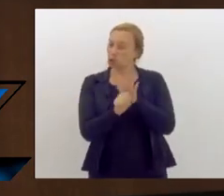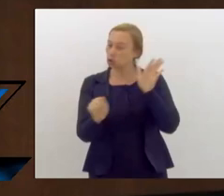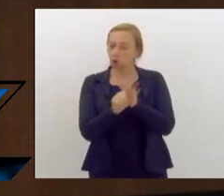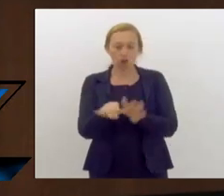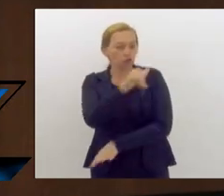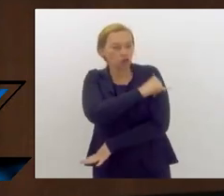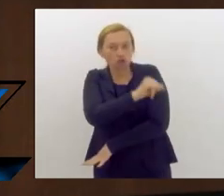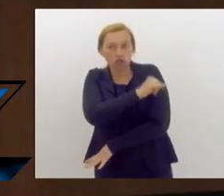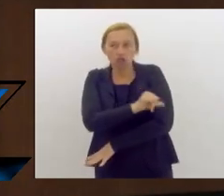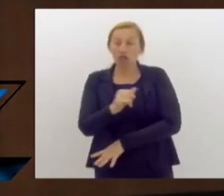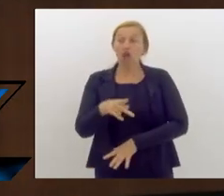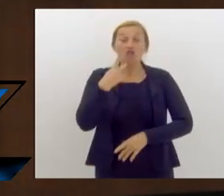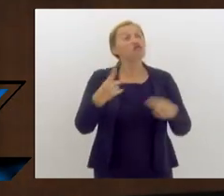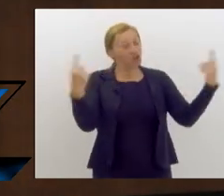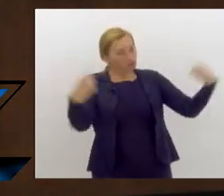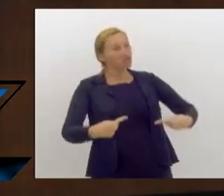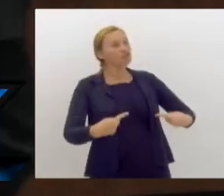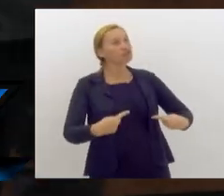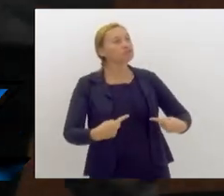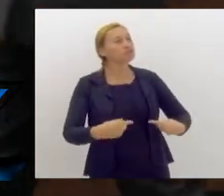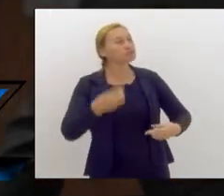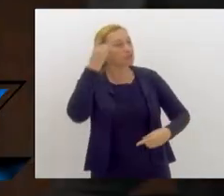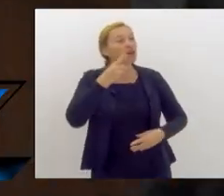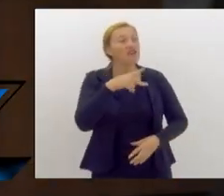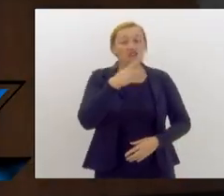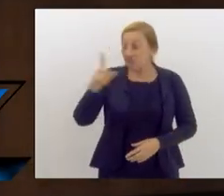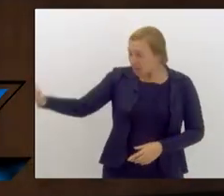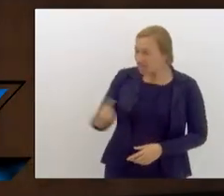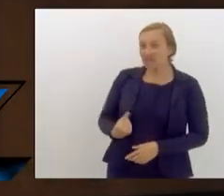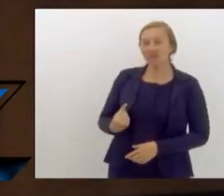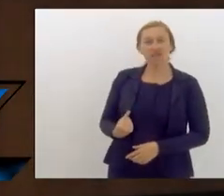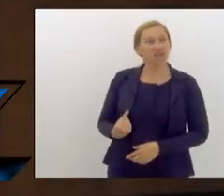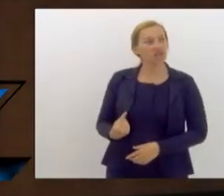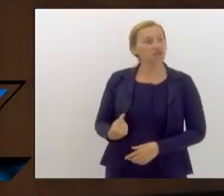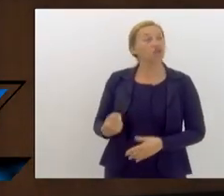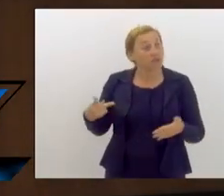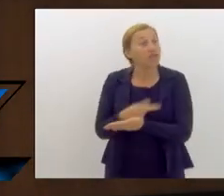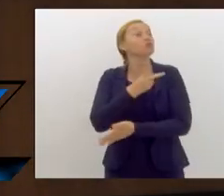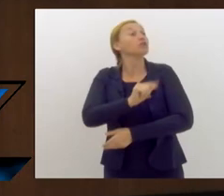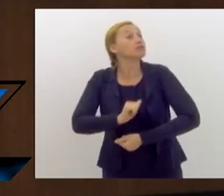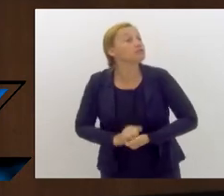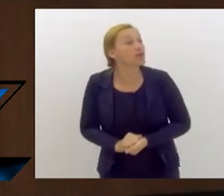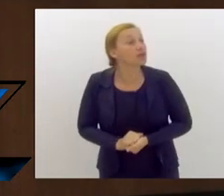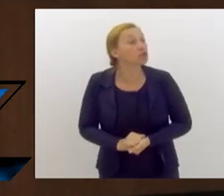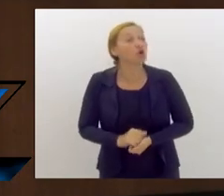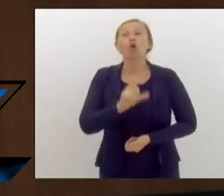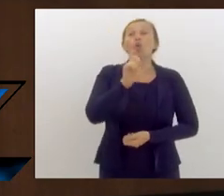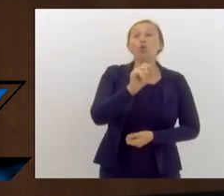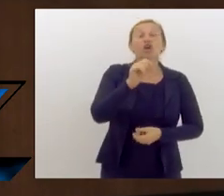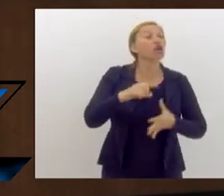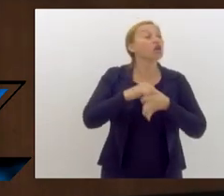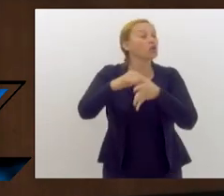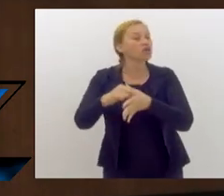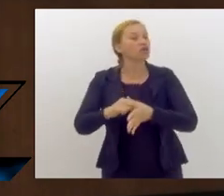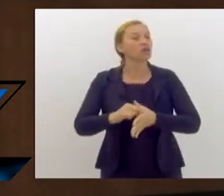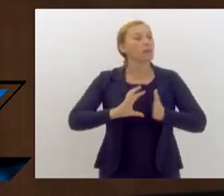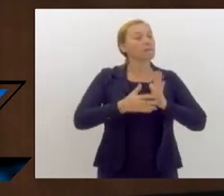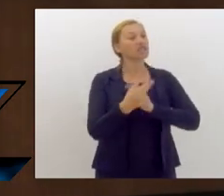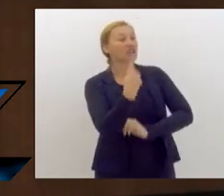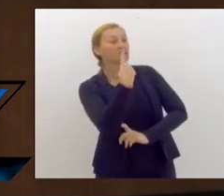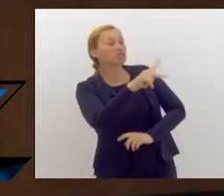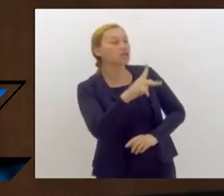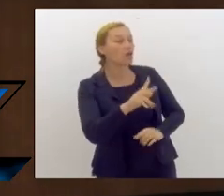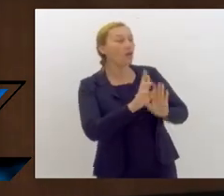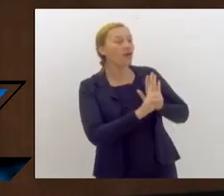e eu faço um desafio Deputado Fale aqui sobre esse episódio o que que um líder partidário de vocês uma